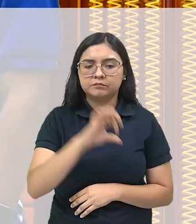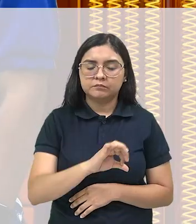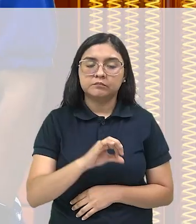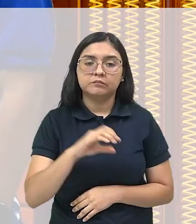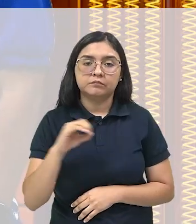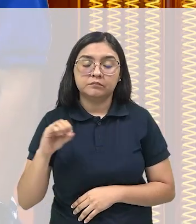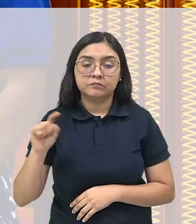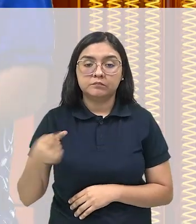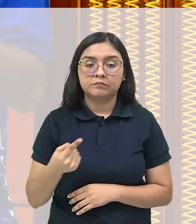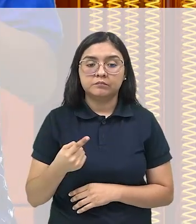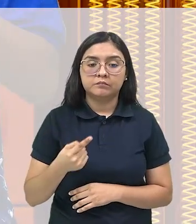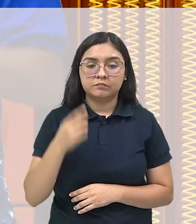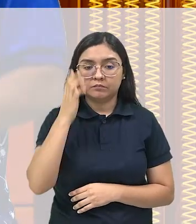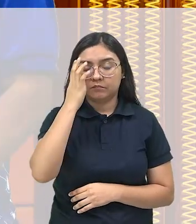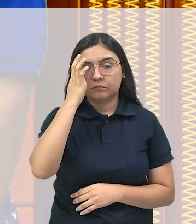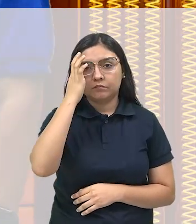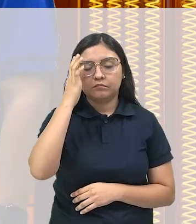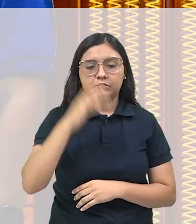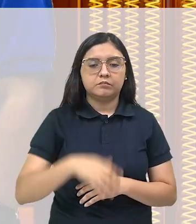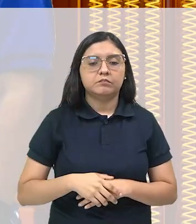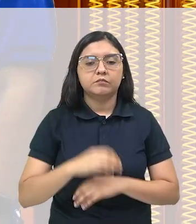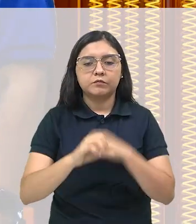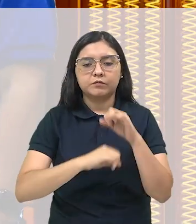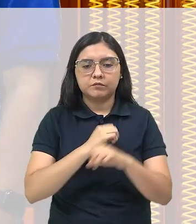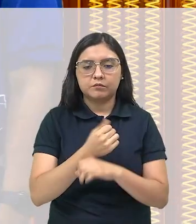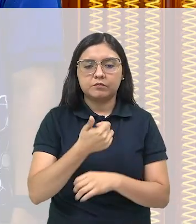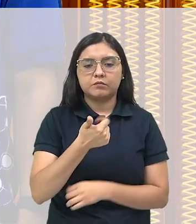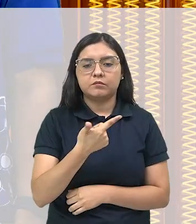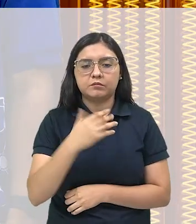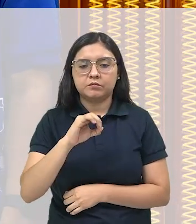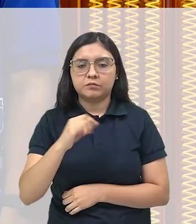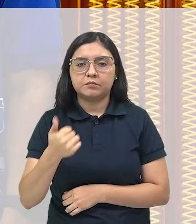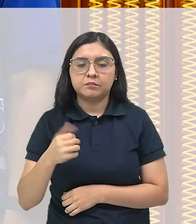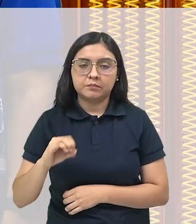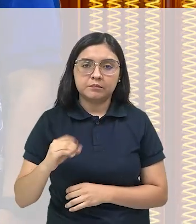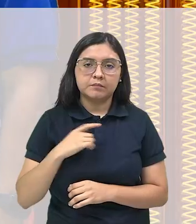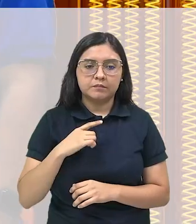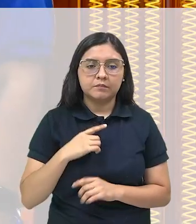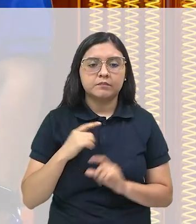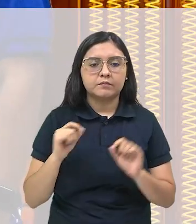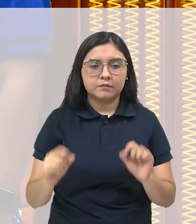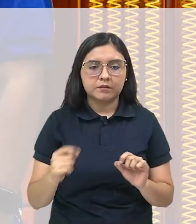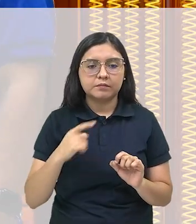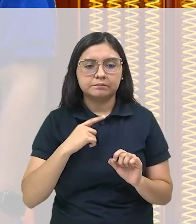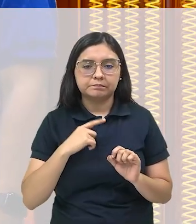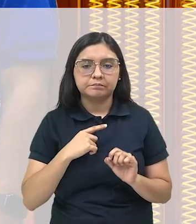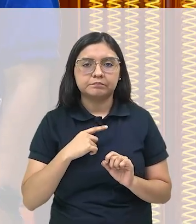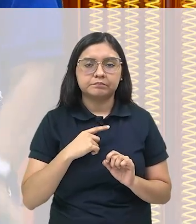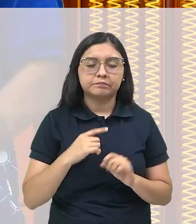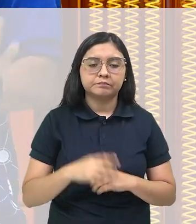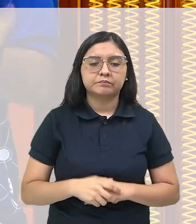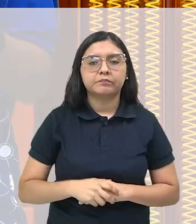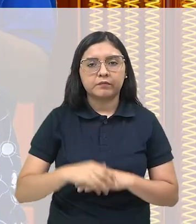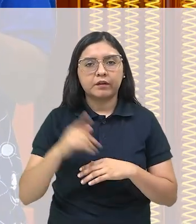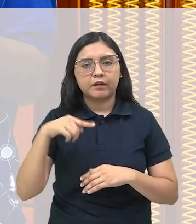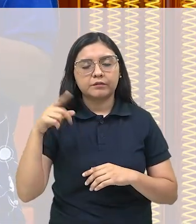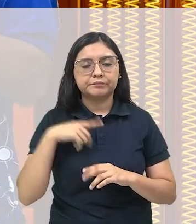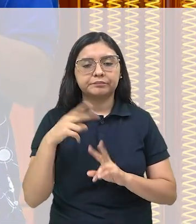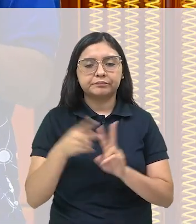pessoas, né, ali por volta de 2010, que se autodeclaravam indígenas, mas essa galera aí é